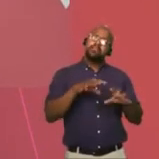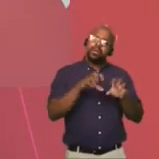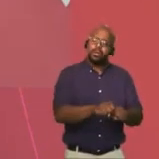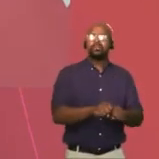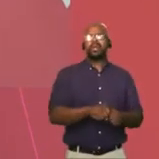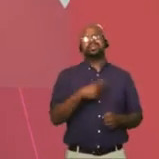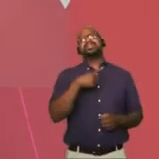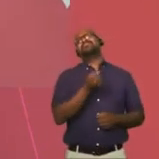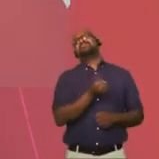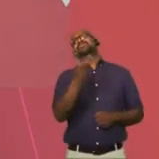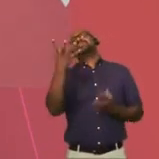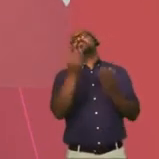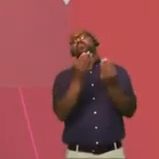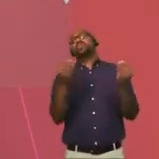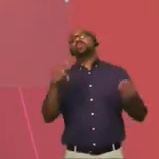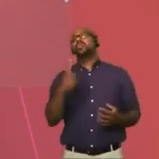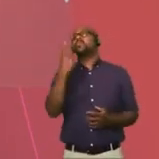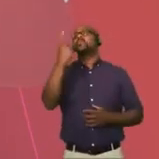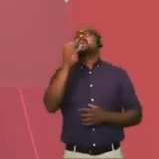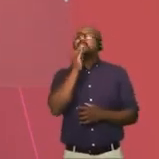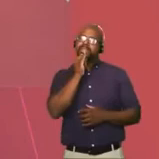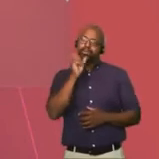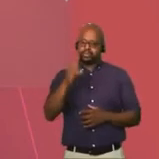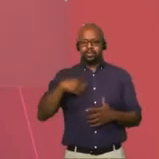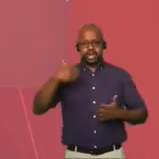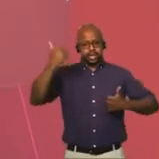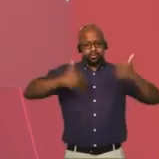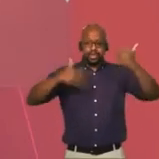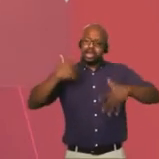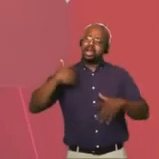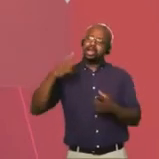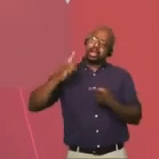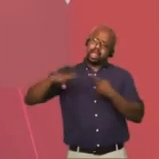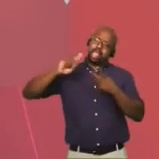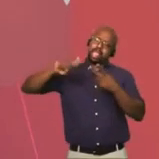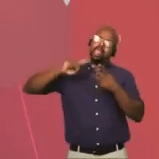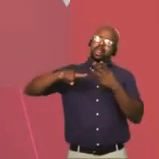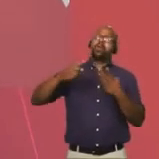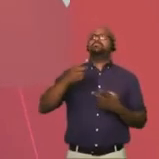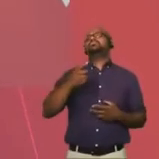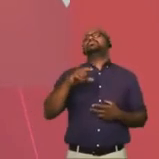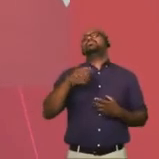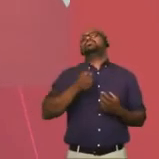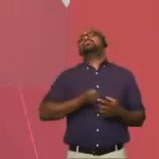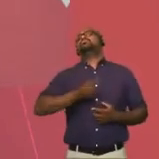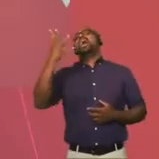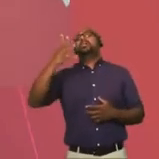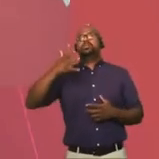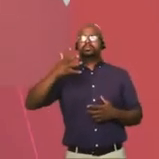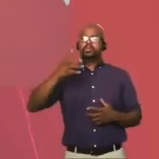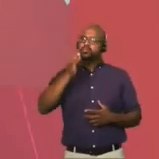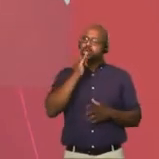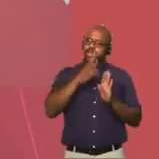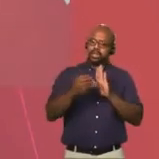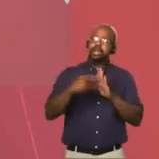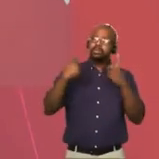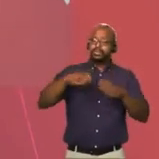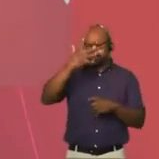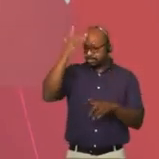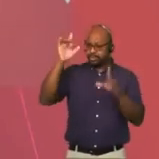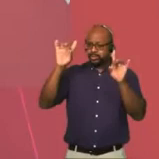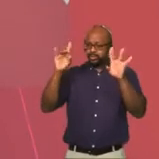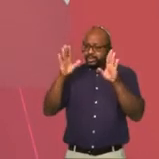e tem muitos nisso começo de um exemplo você vai ficar só aqui falando eu vou citar 8 10 12 nichos como esse que precisa de uma pessoa